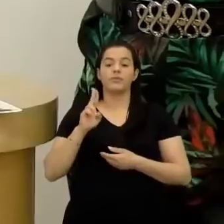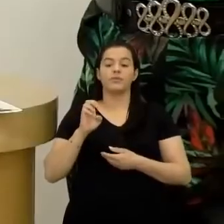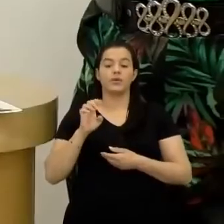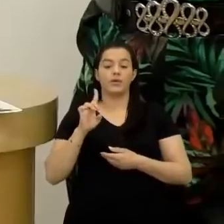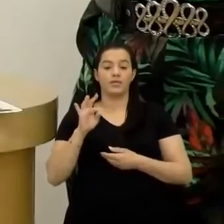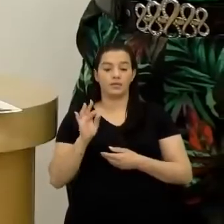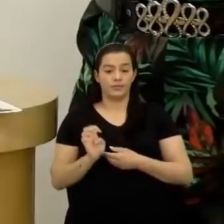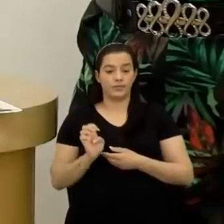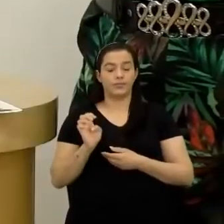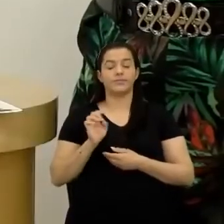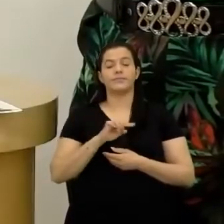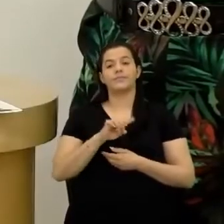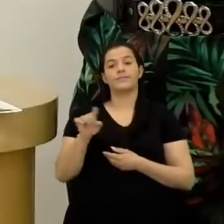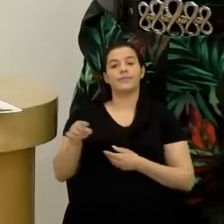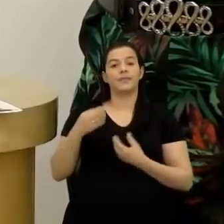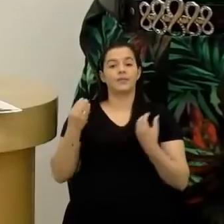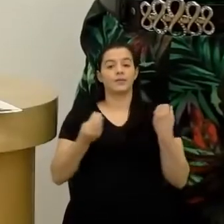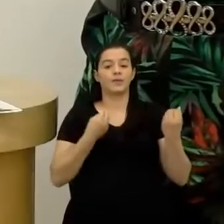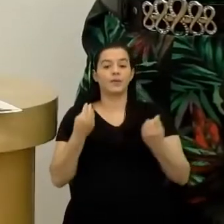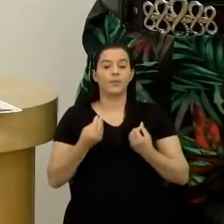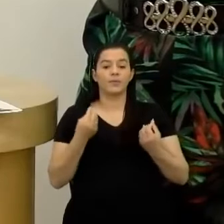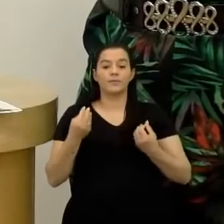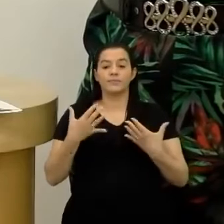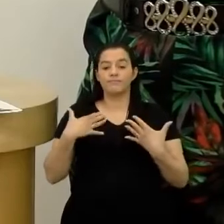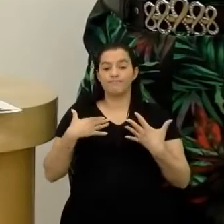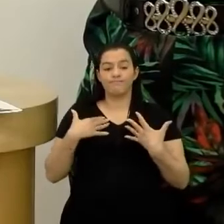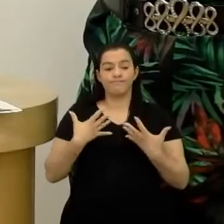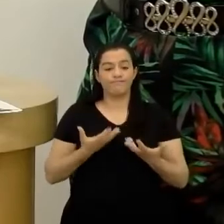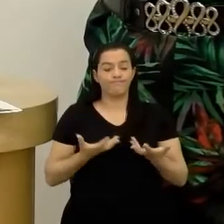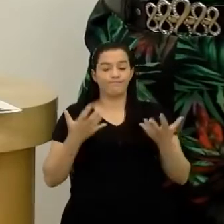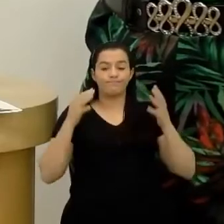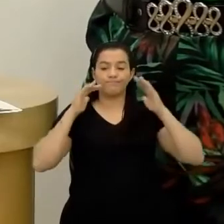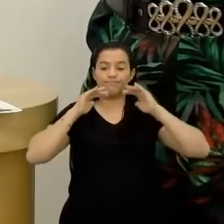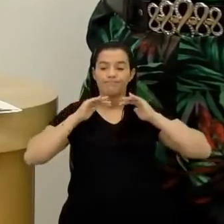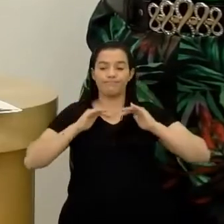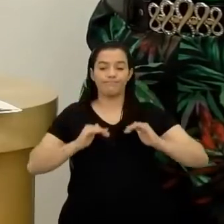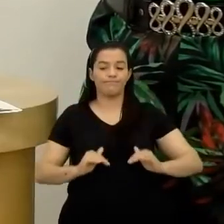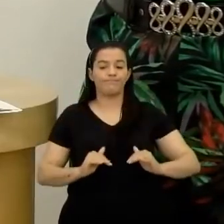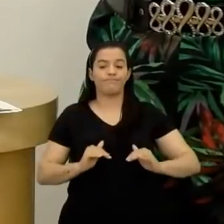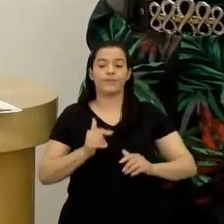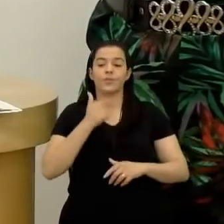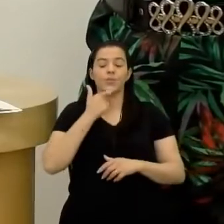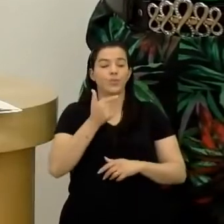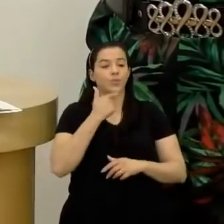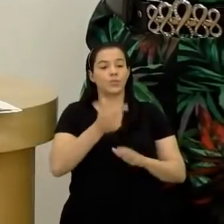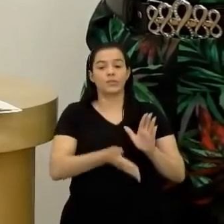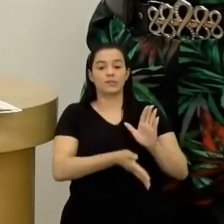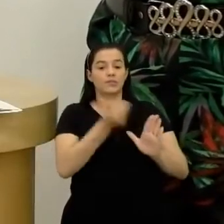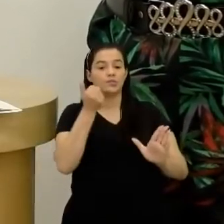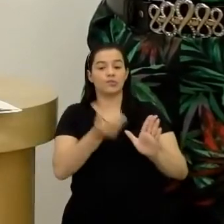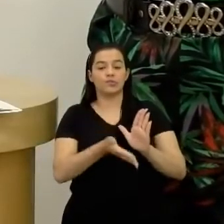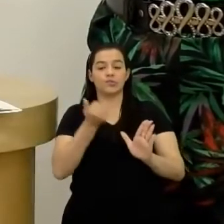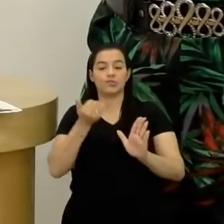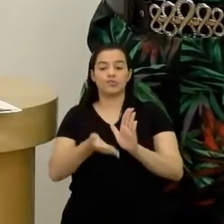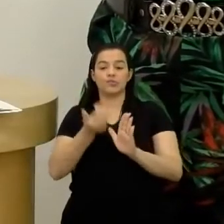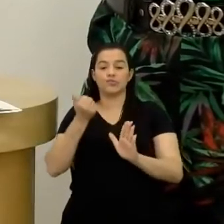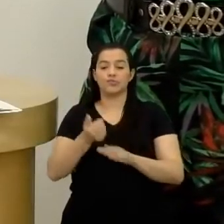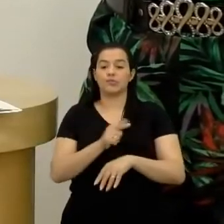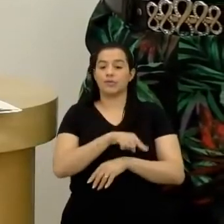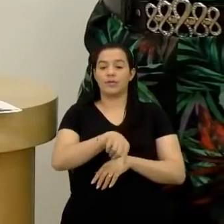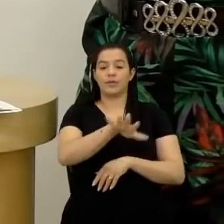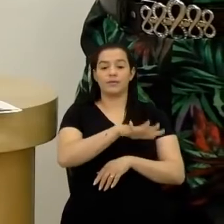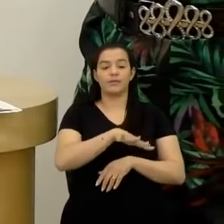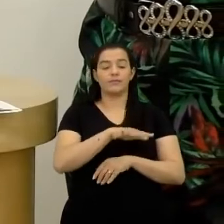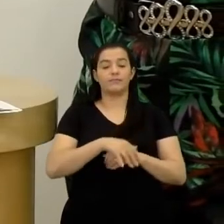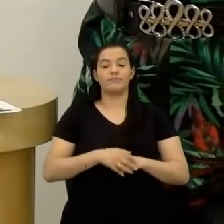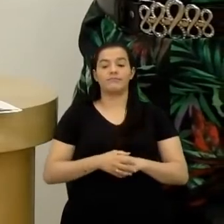Costa, ele ficou assim com baixo prestígio, porque ele não consegue retirar esses franceses ali da